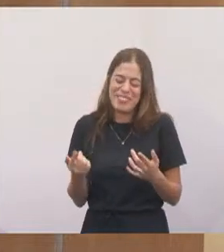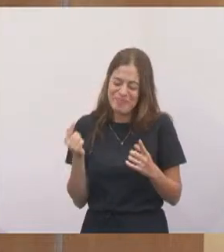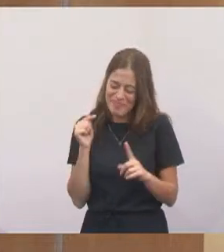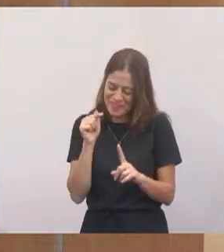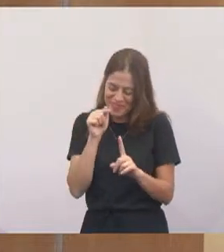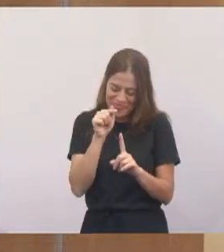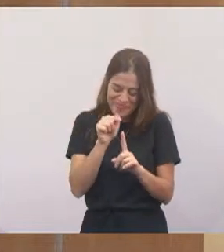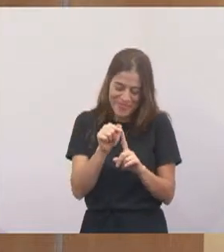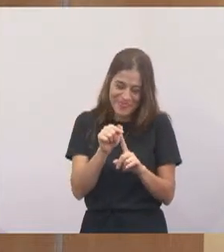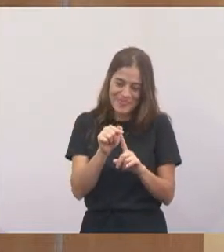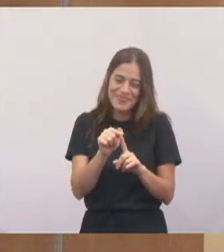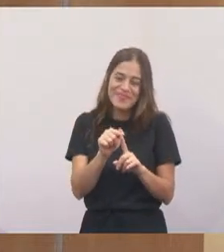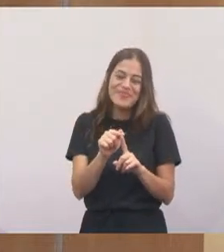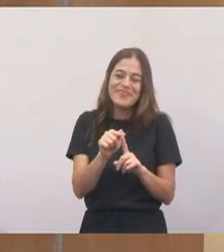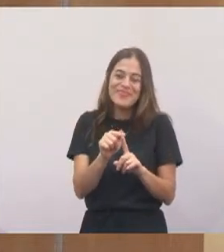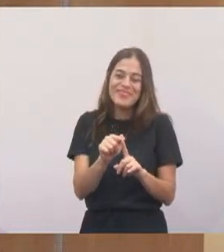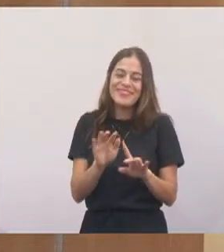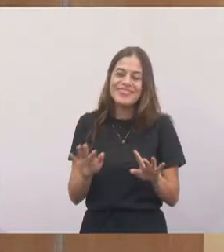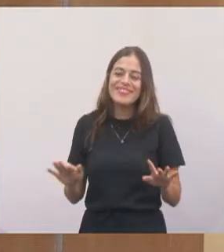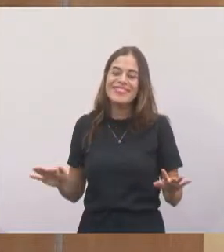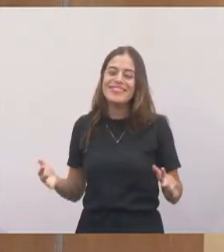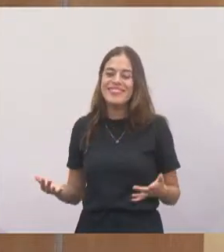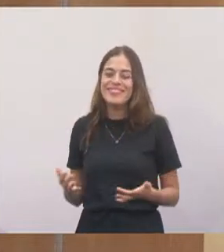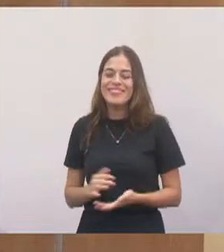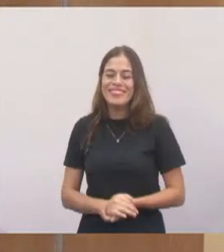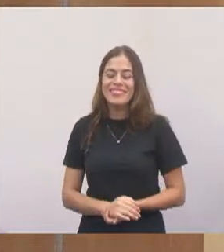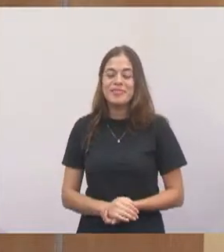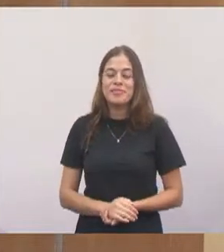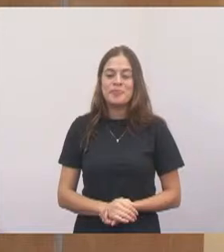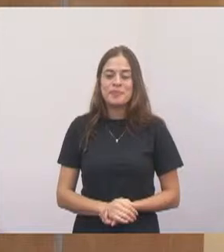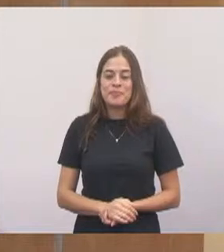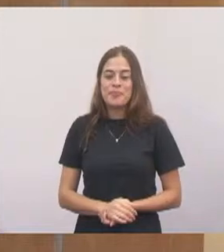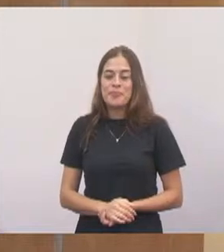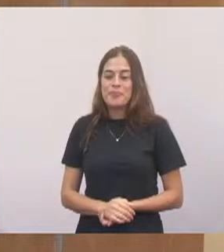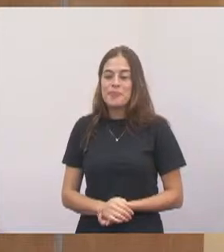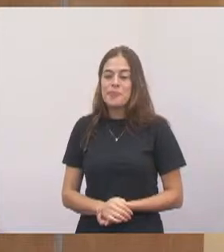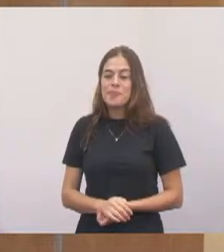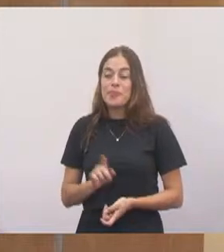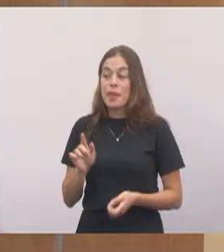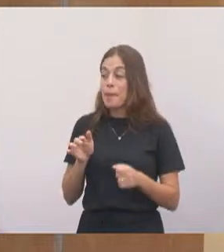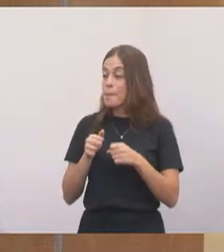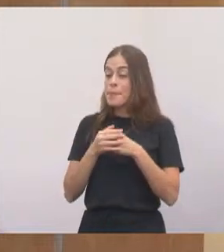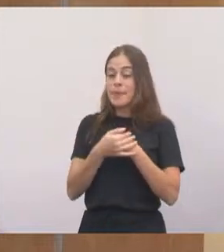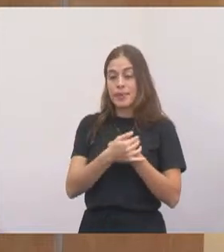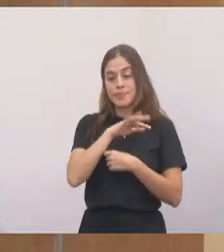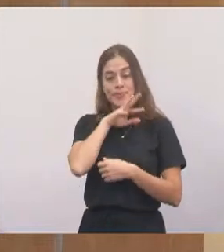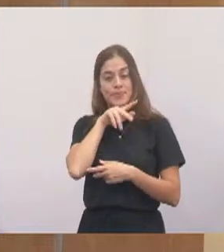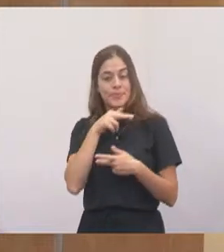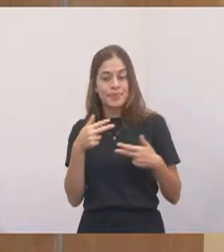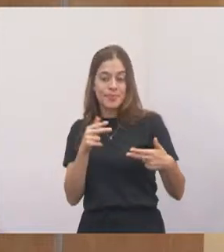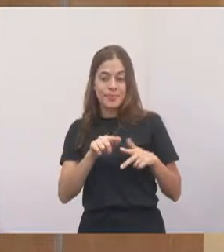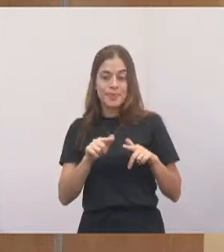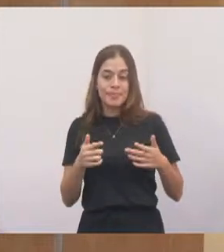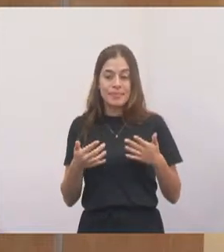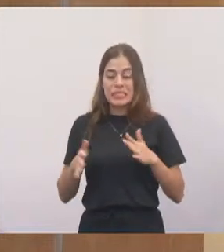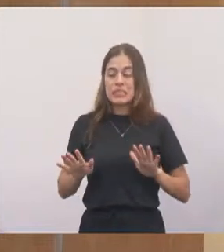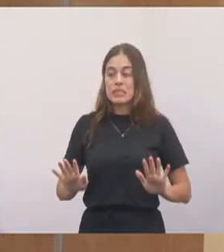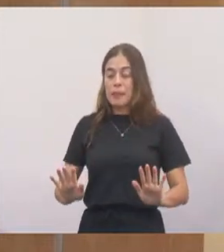conjunto de normas impositivas, ao invés de proteger os animais, acaba